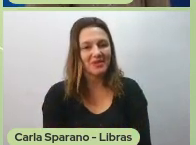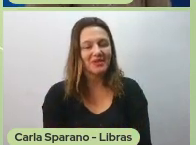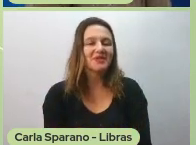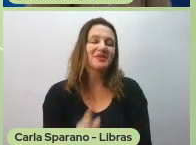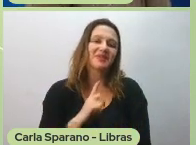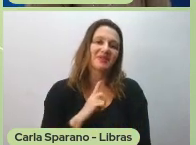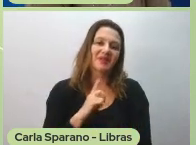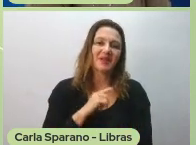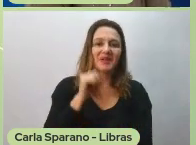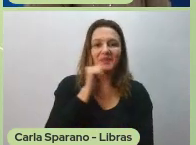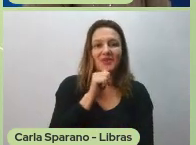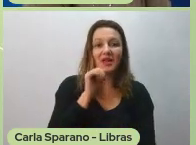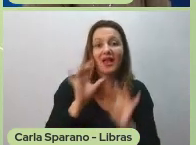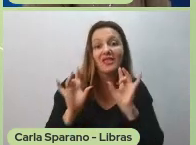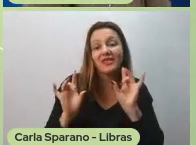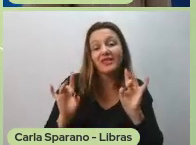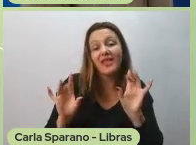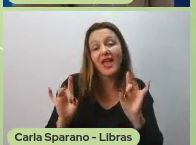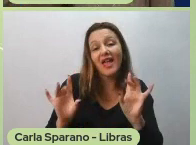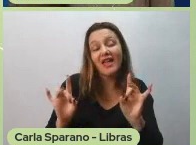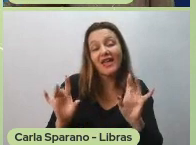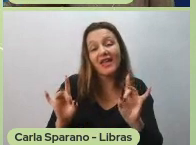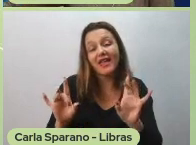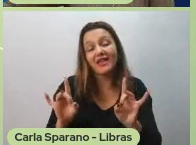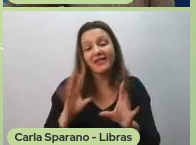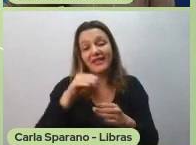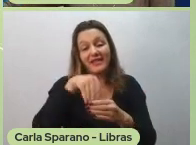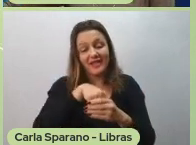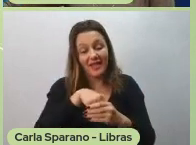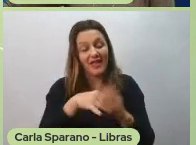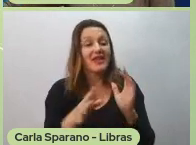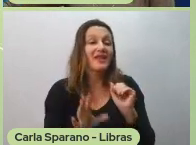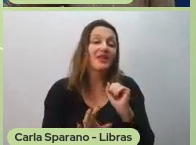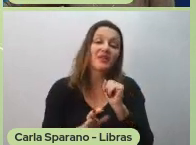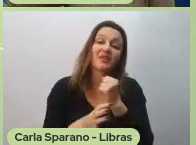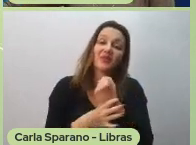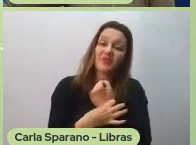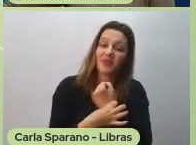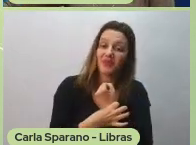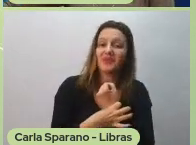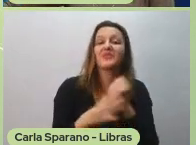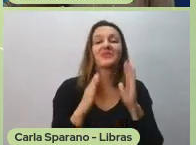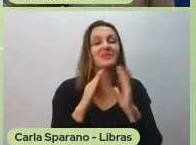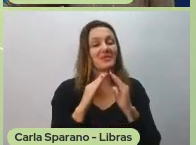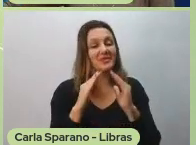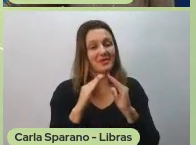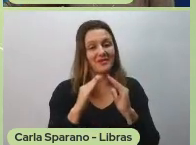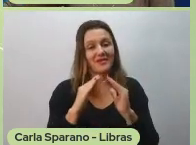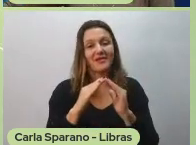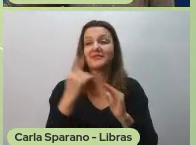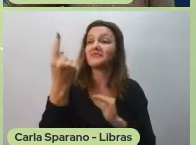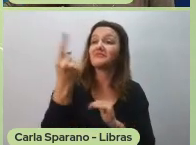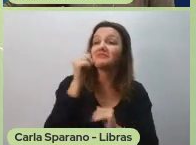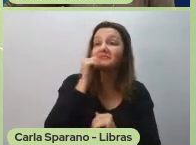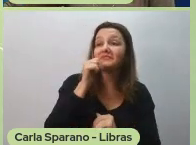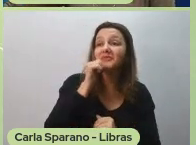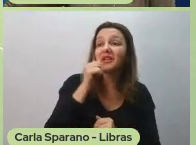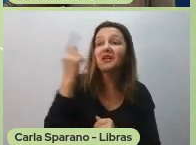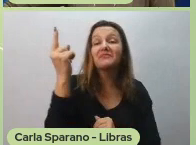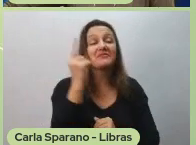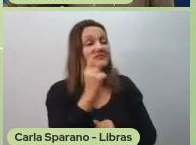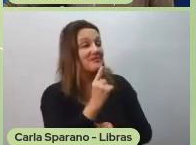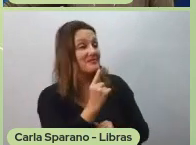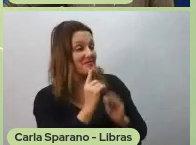técnicas dentro das suas casas, se sentindo seguras também e tendo um serviço prestado com bastante qualidade. Então, é